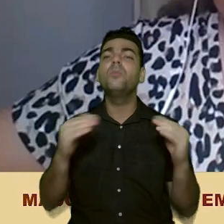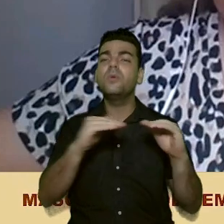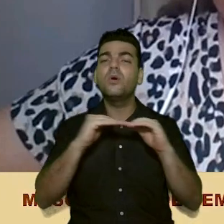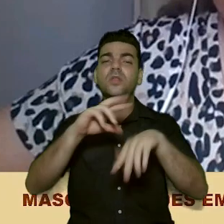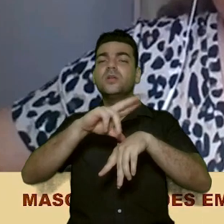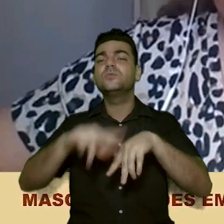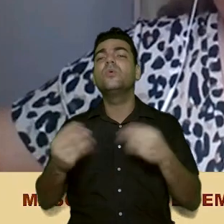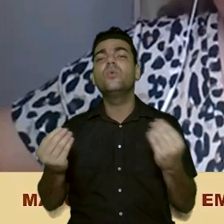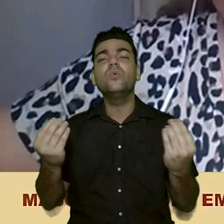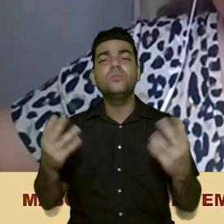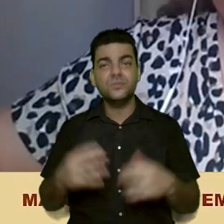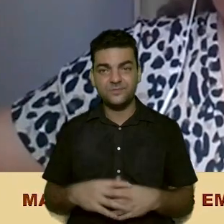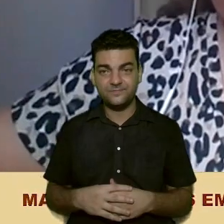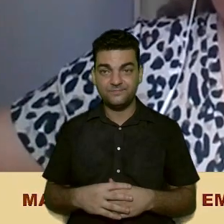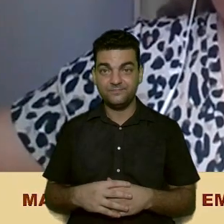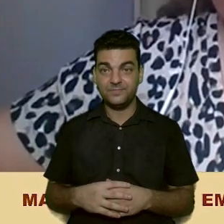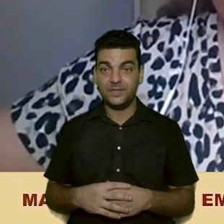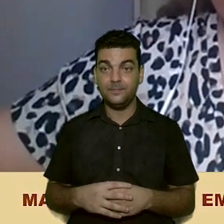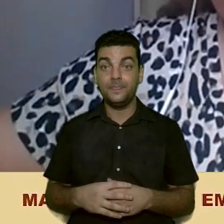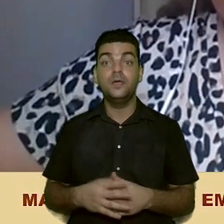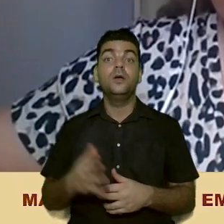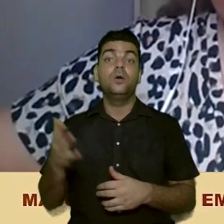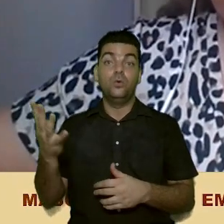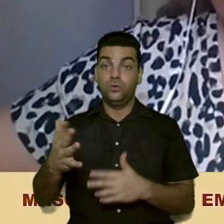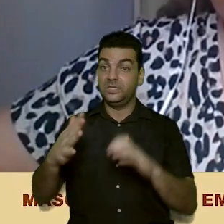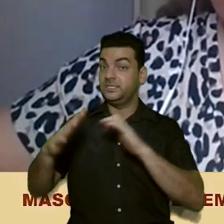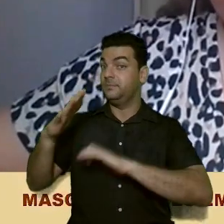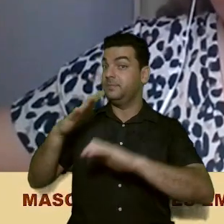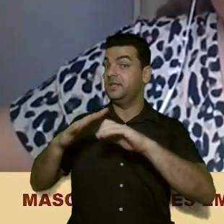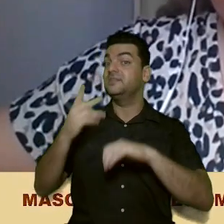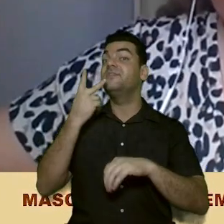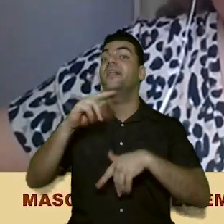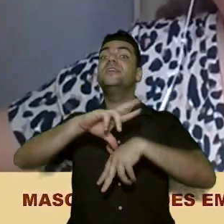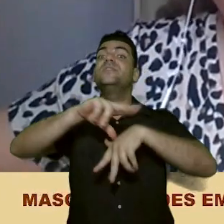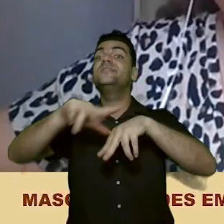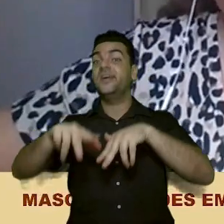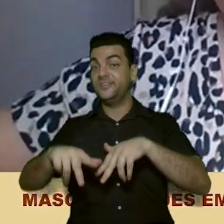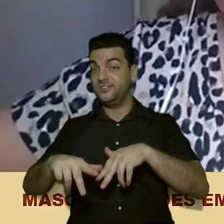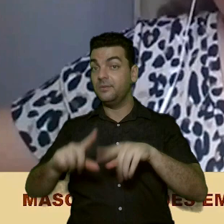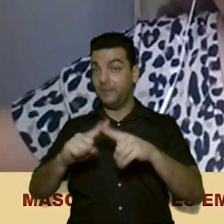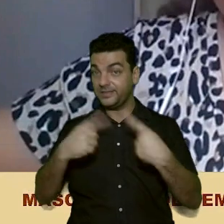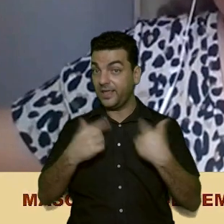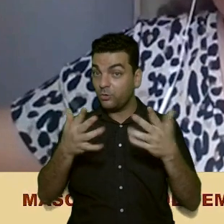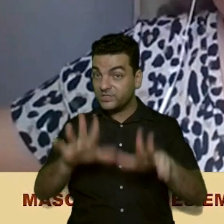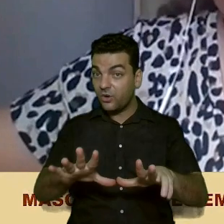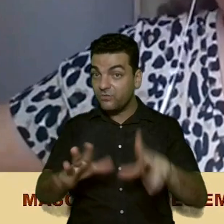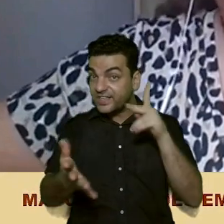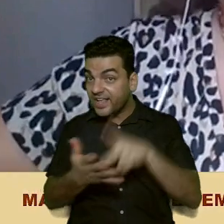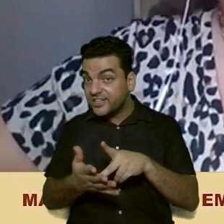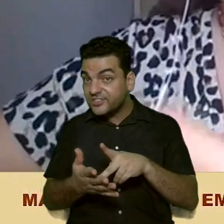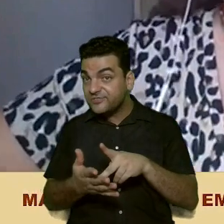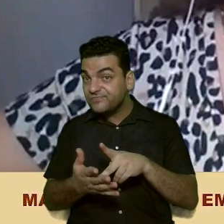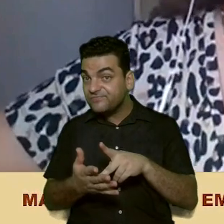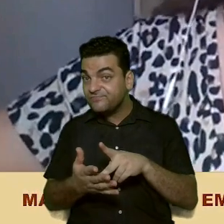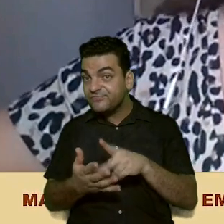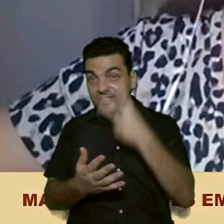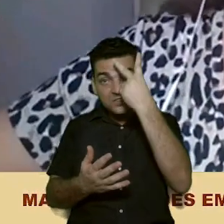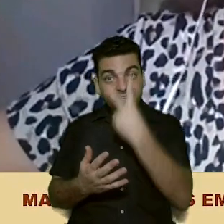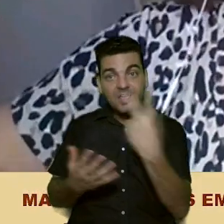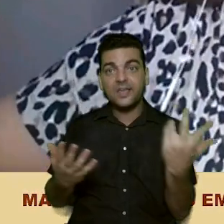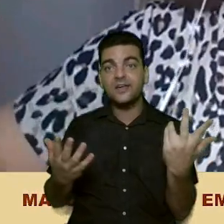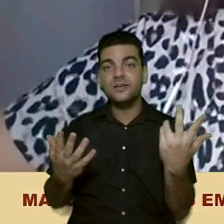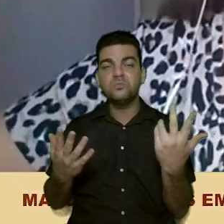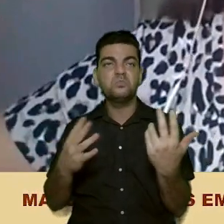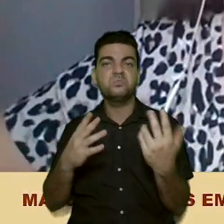falando de diversidade, mas assim não tem inclusão. Então você contrata uma pessoa, né, o cega, um